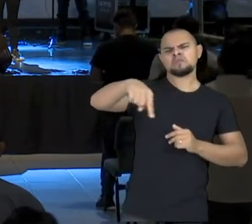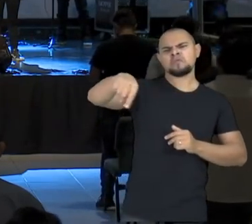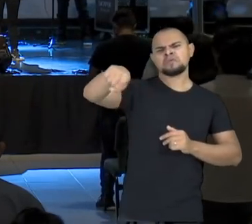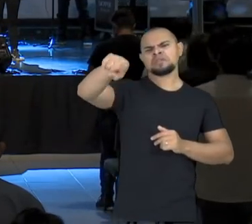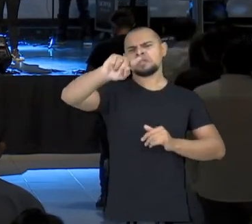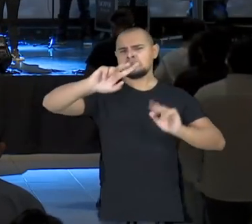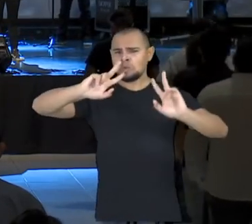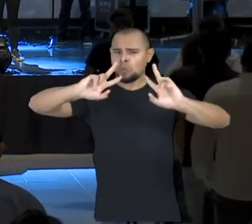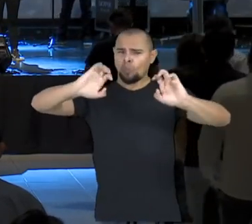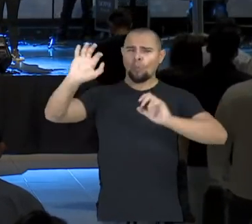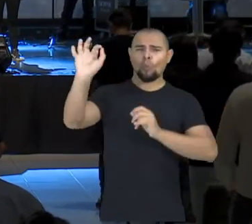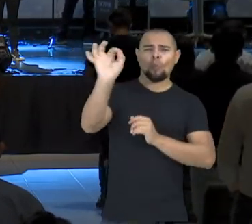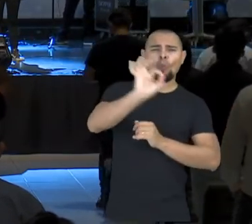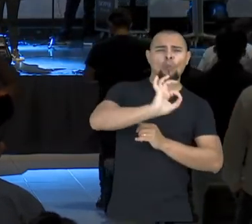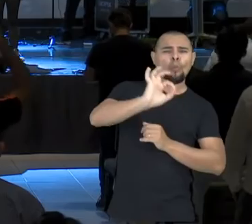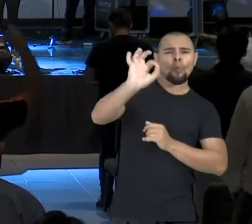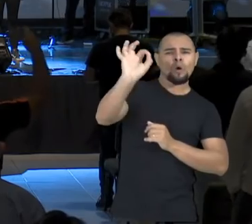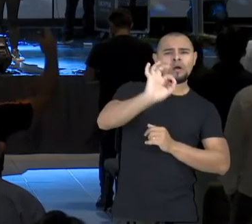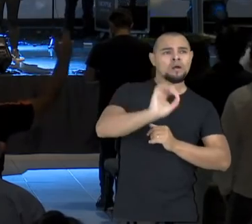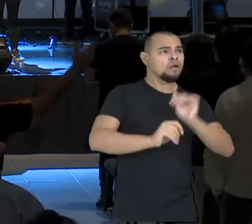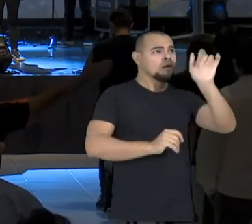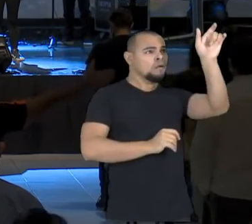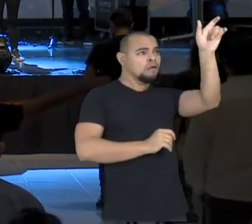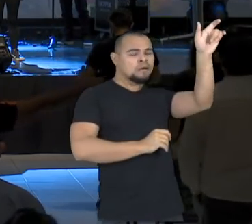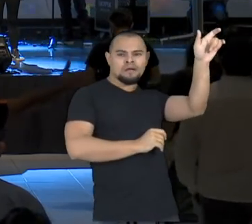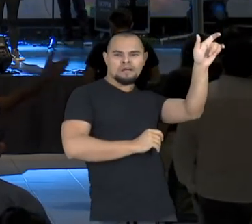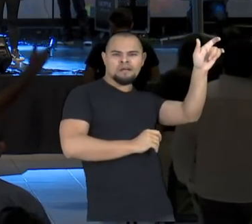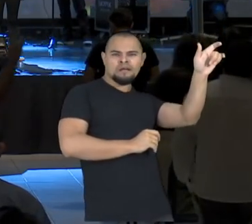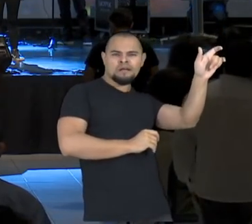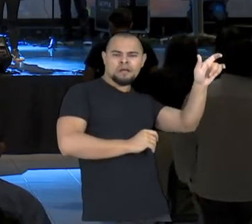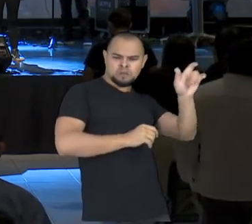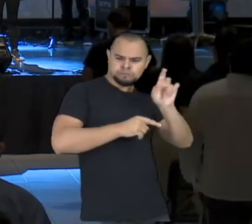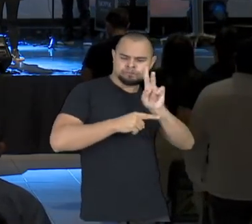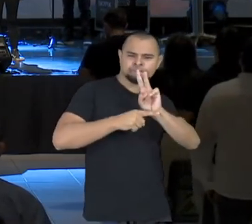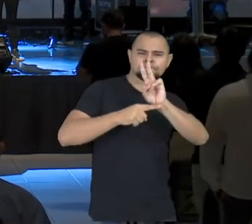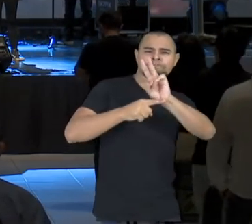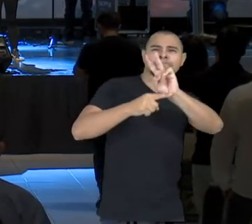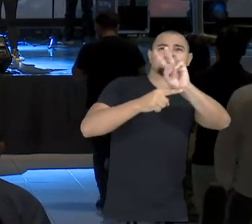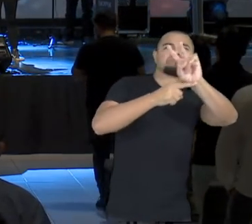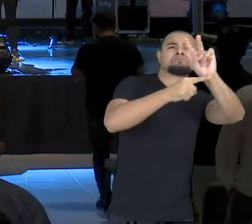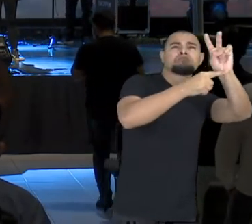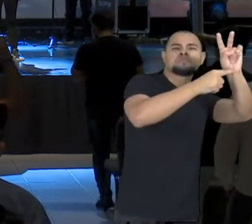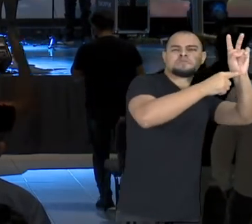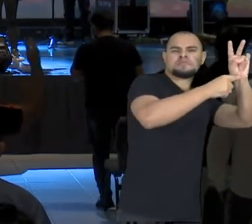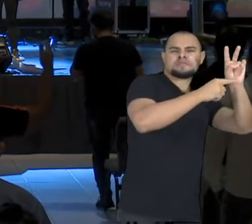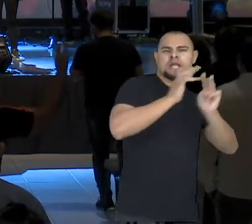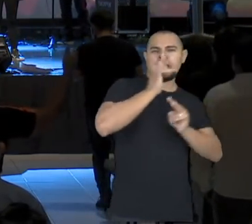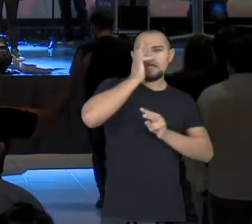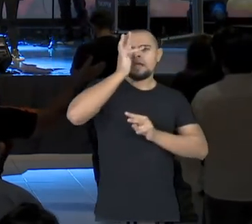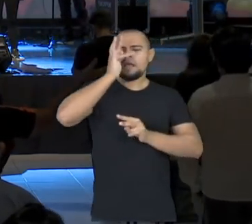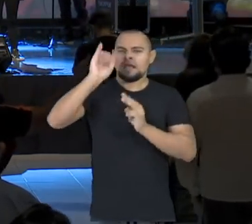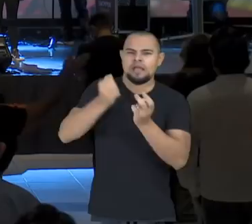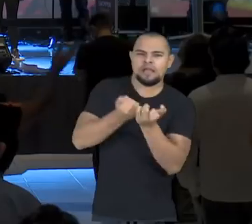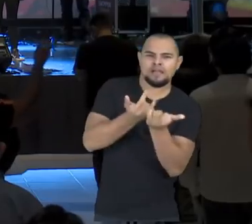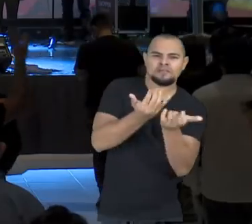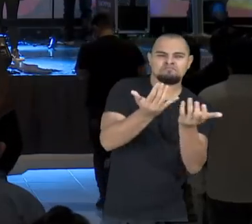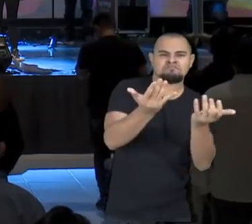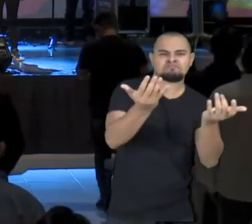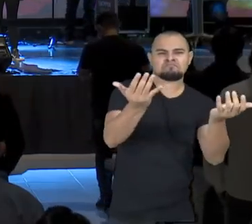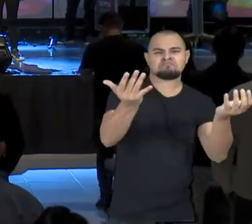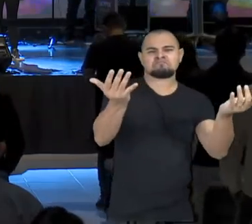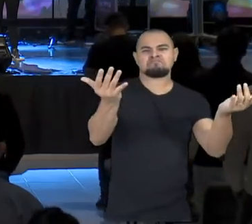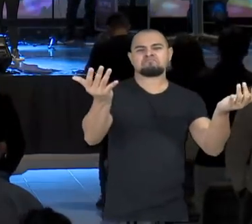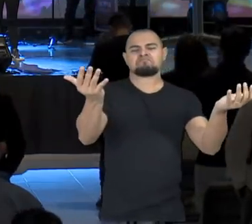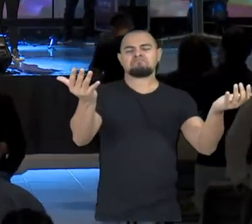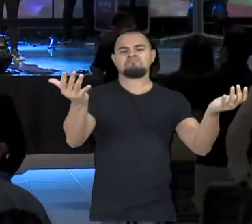vê que alguém sustentando as flores do